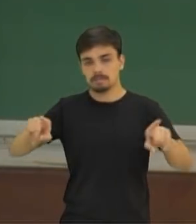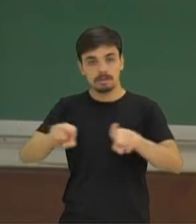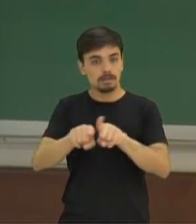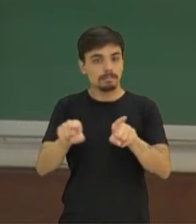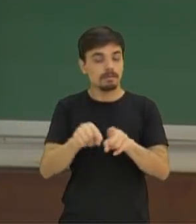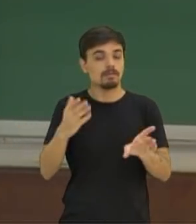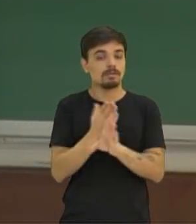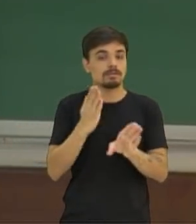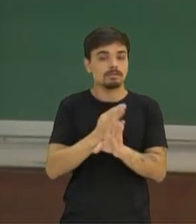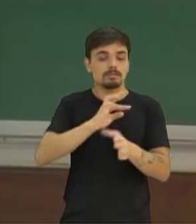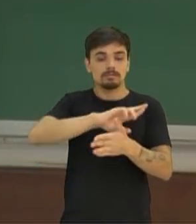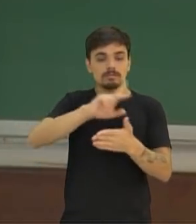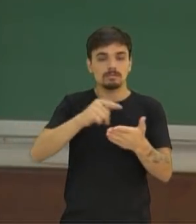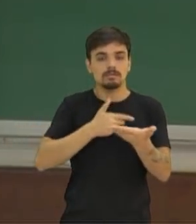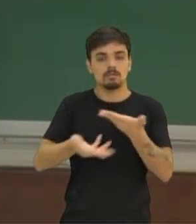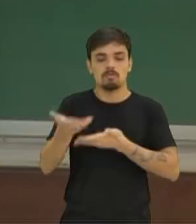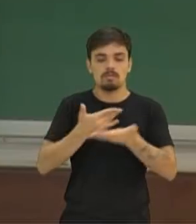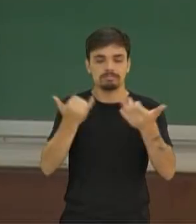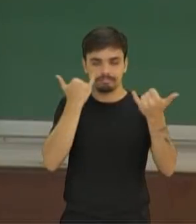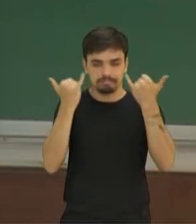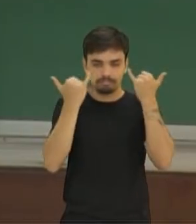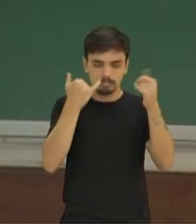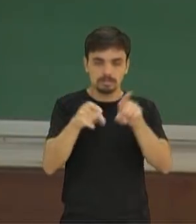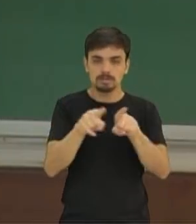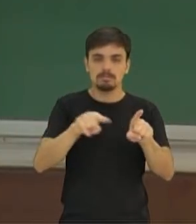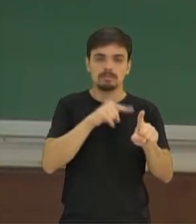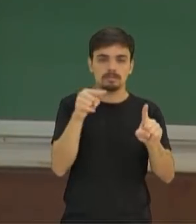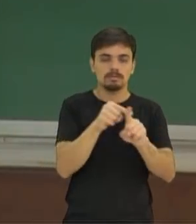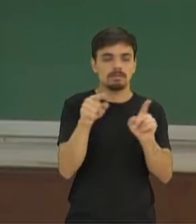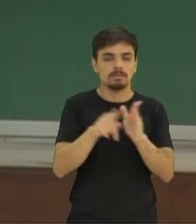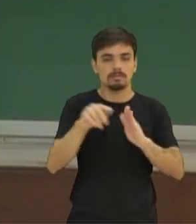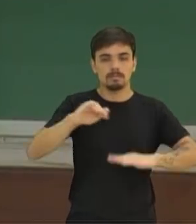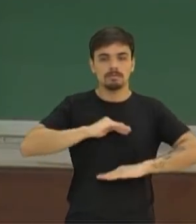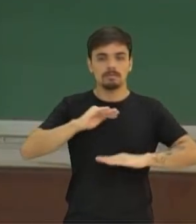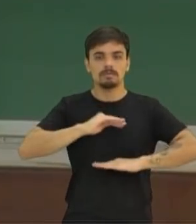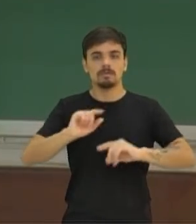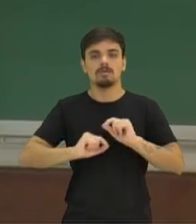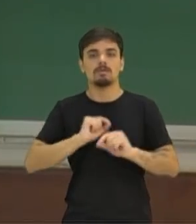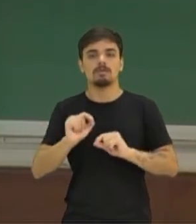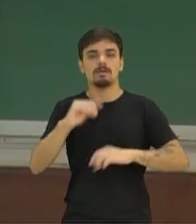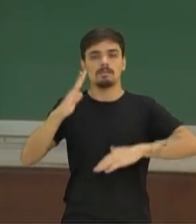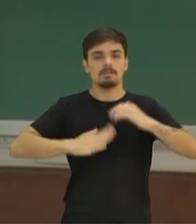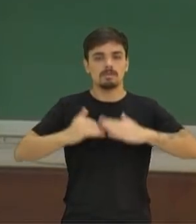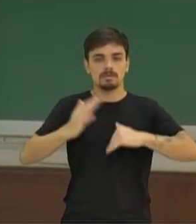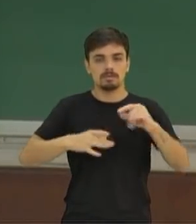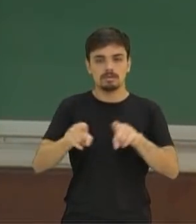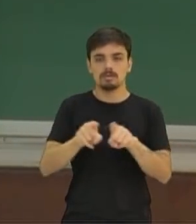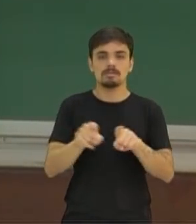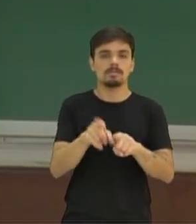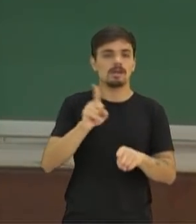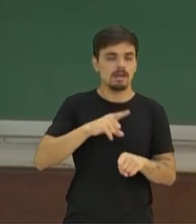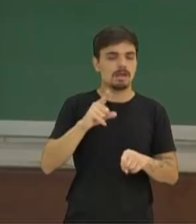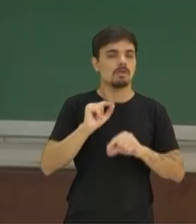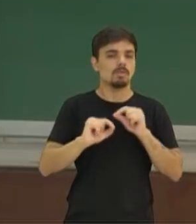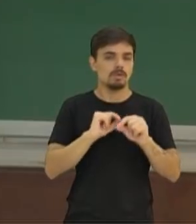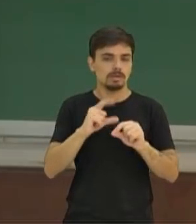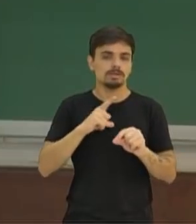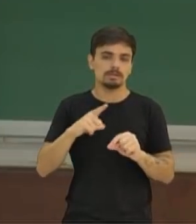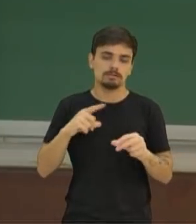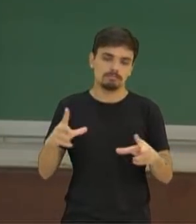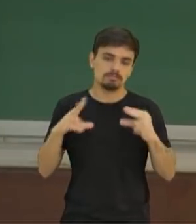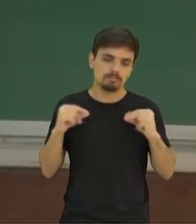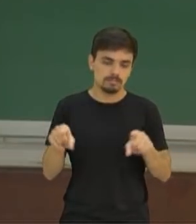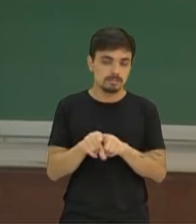Reconhecer diferentes formas de tratar uma informação em função das condições em que ele foi produzido e daquelas em que será